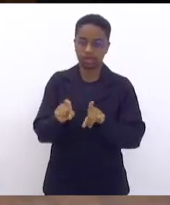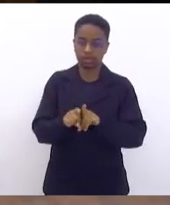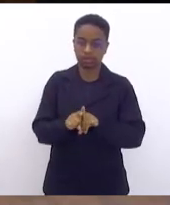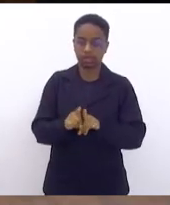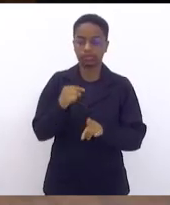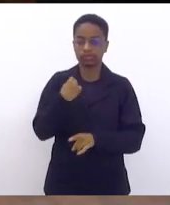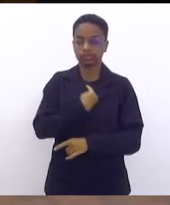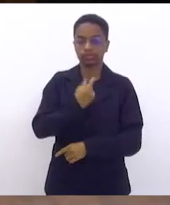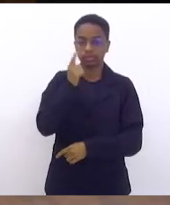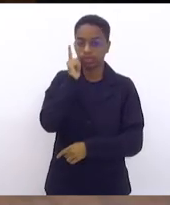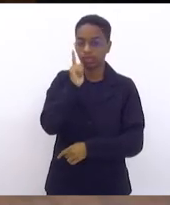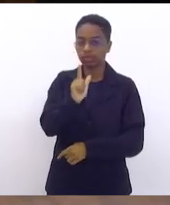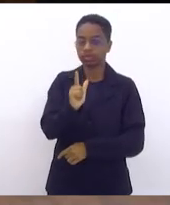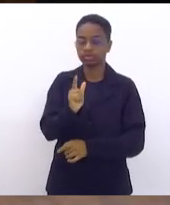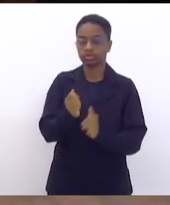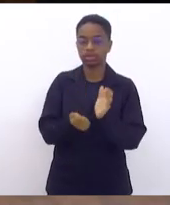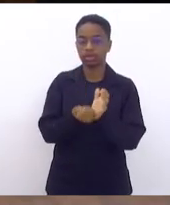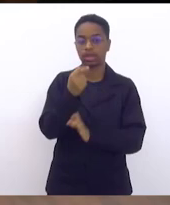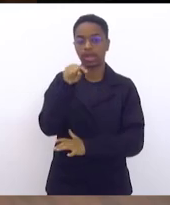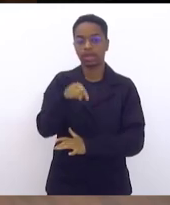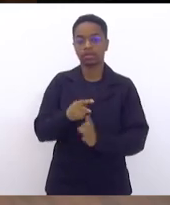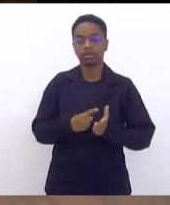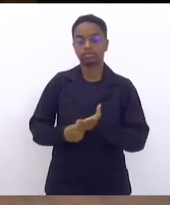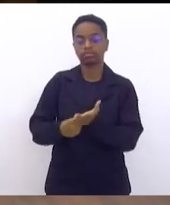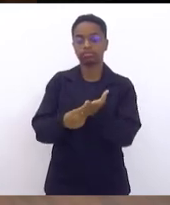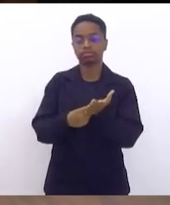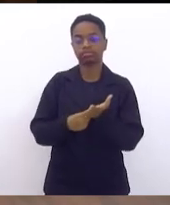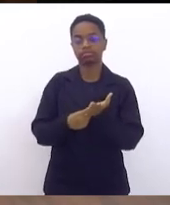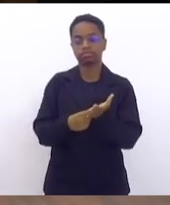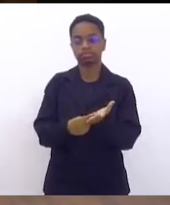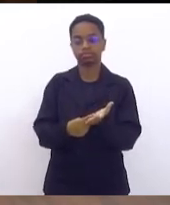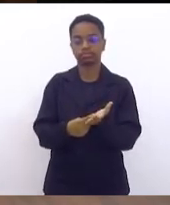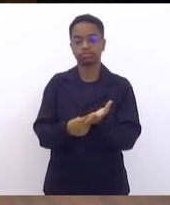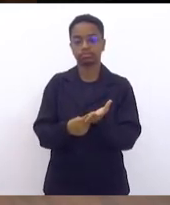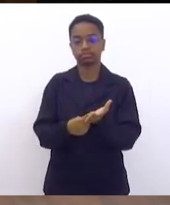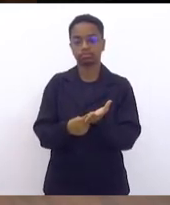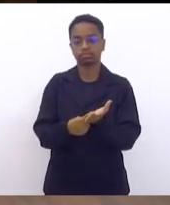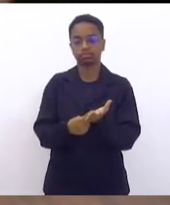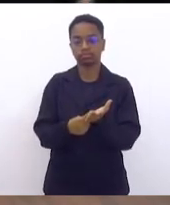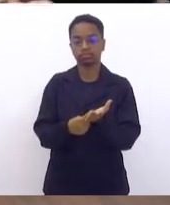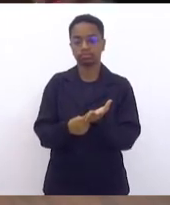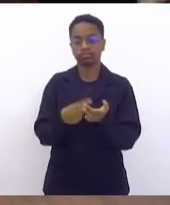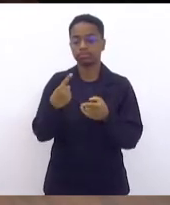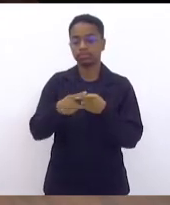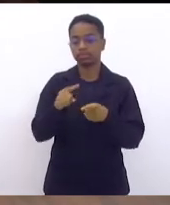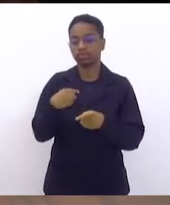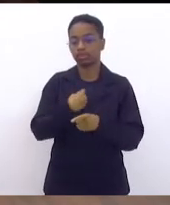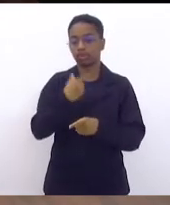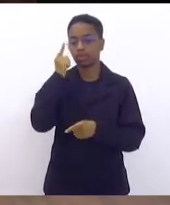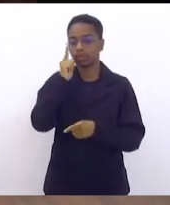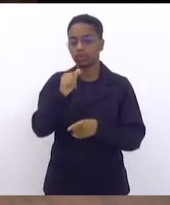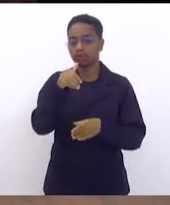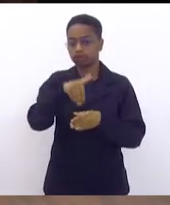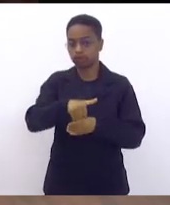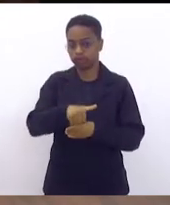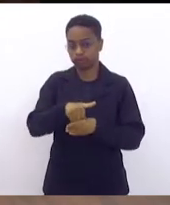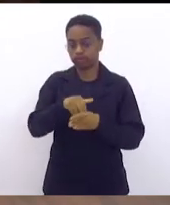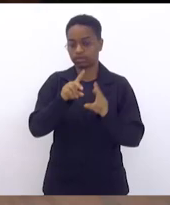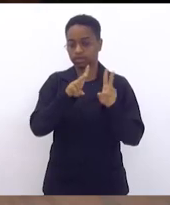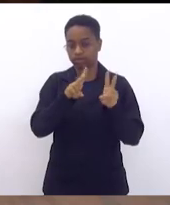possa construir aqui um acordo onde possamos votar essa matéria.